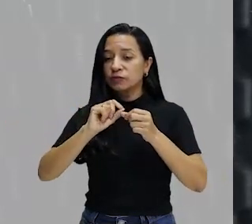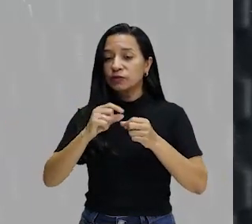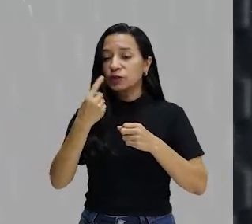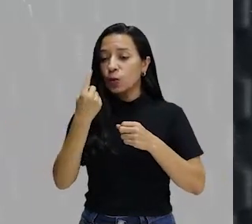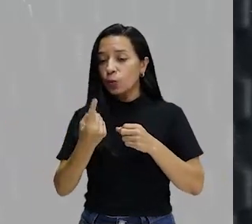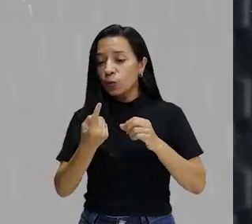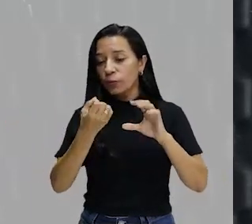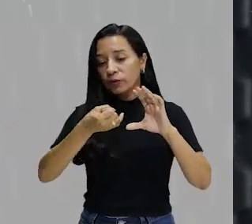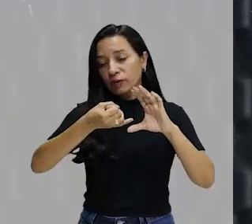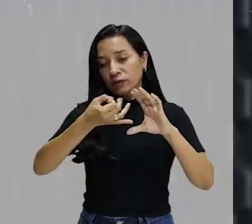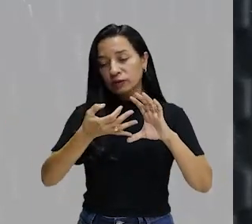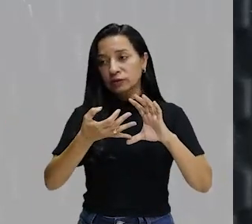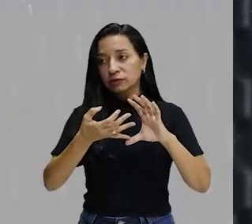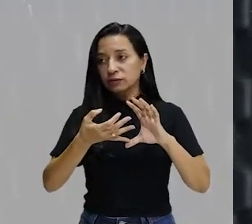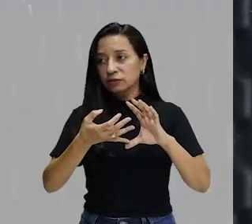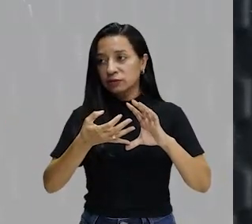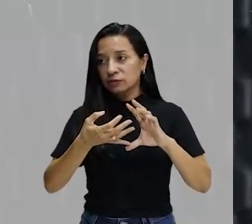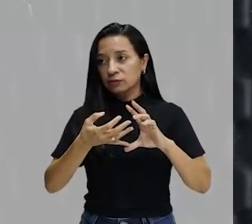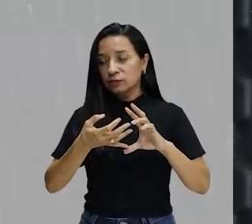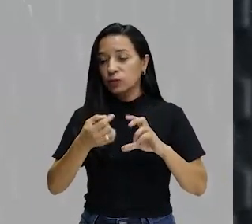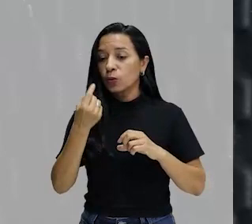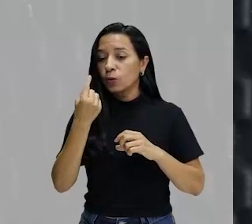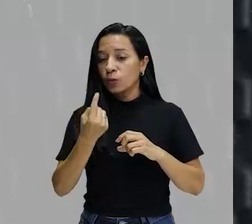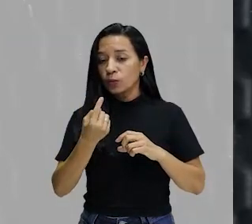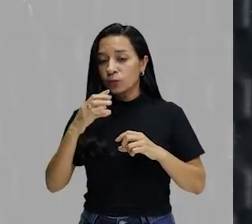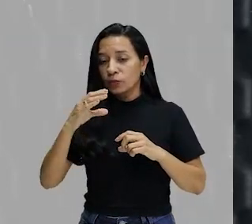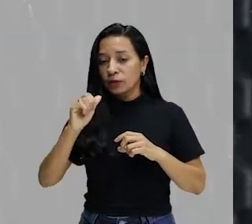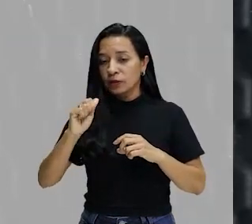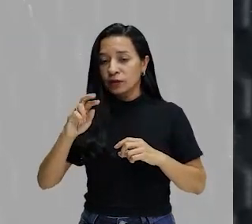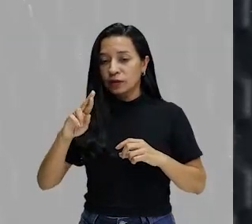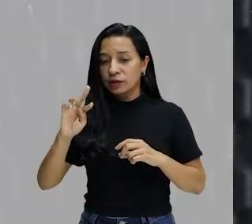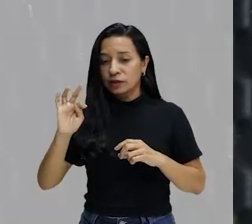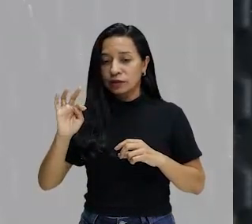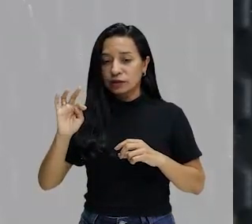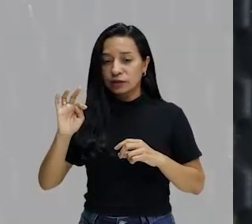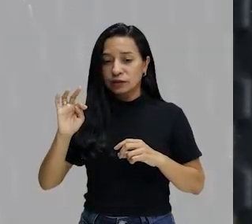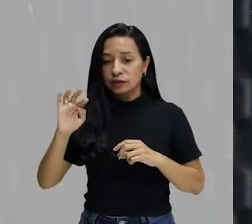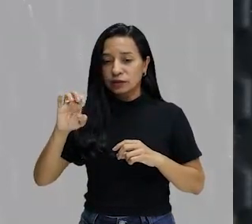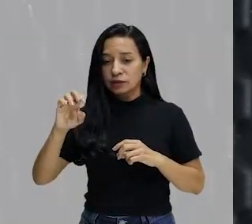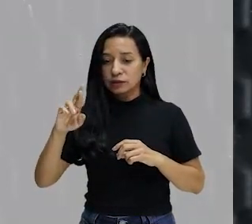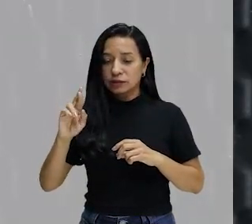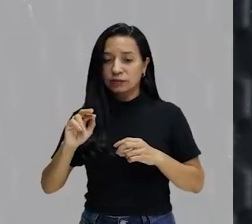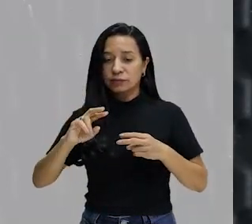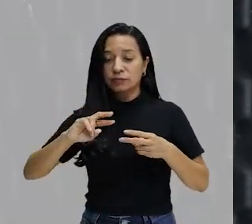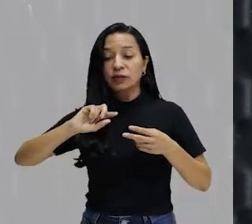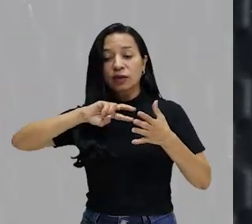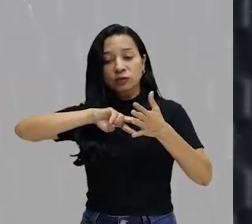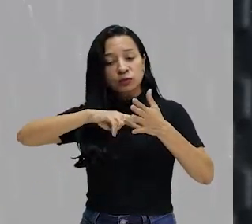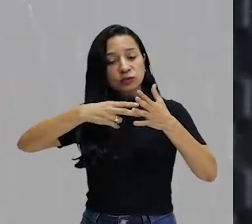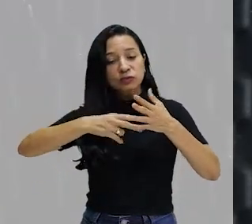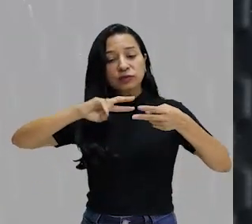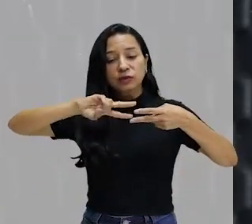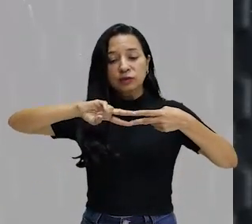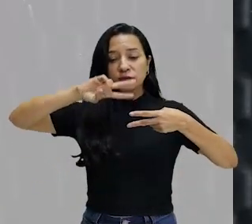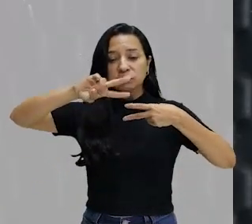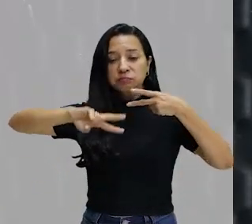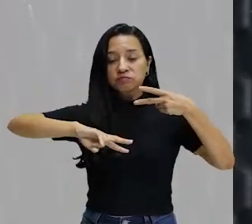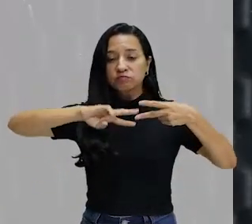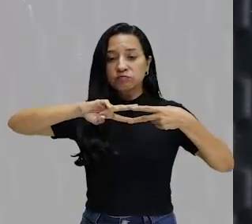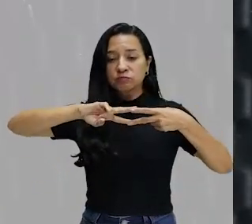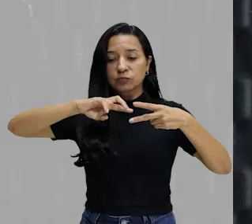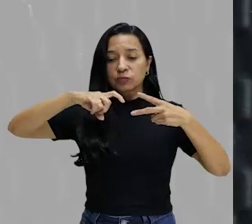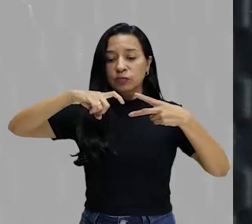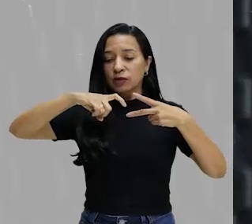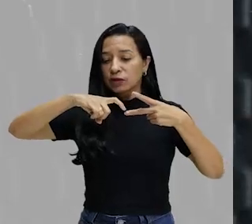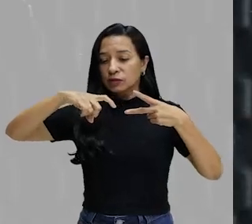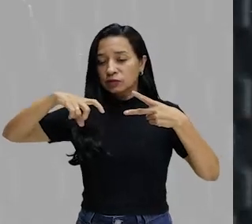única característica, ou seja, gerando um único caráter. Isso é interação gênica, que agora a gente vai ver alguns exemplos,